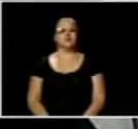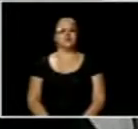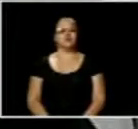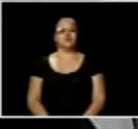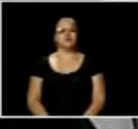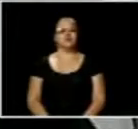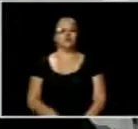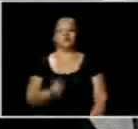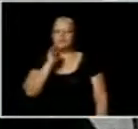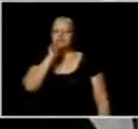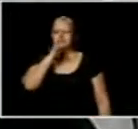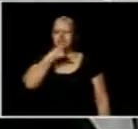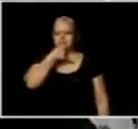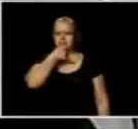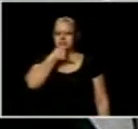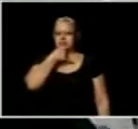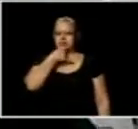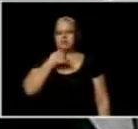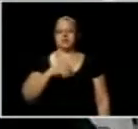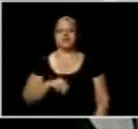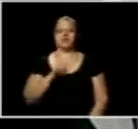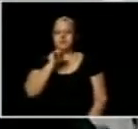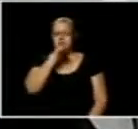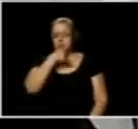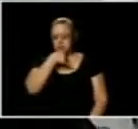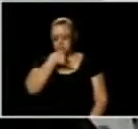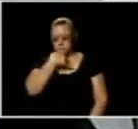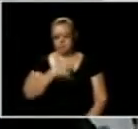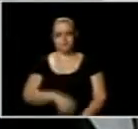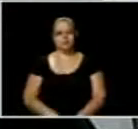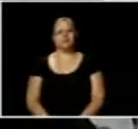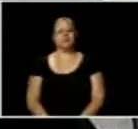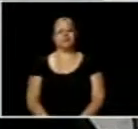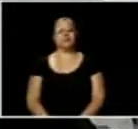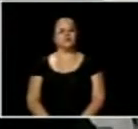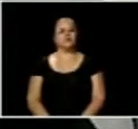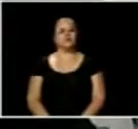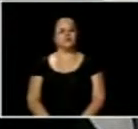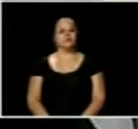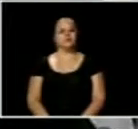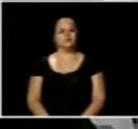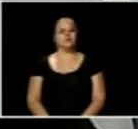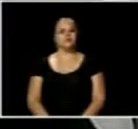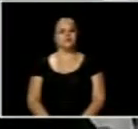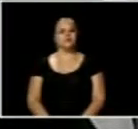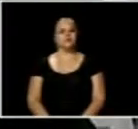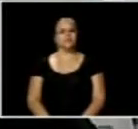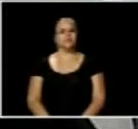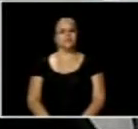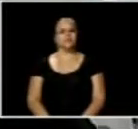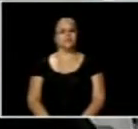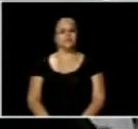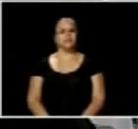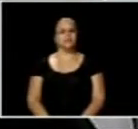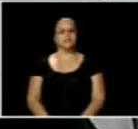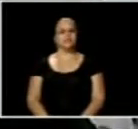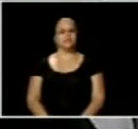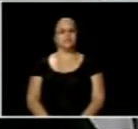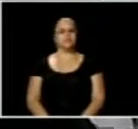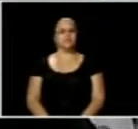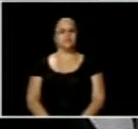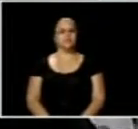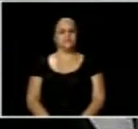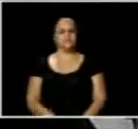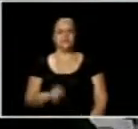Lamentável essa situação, lamentável, e principalmente lamentável para a